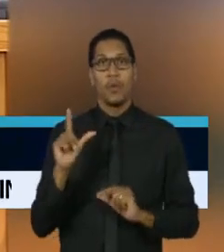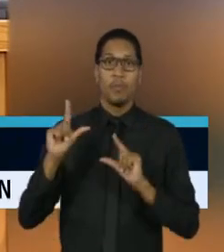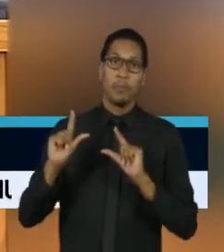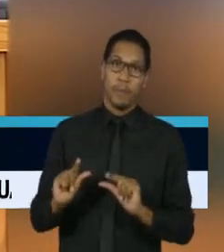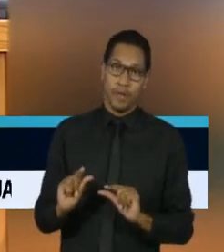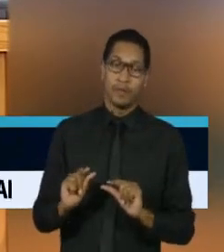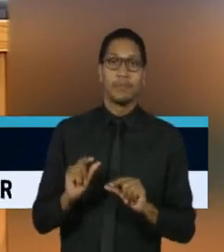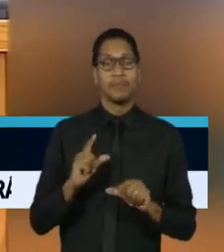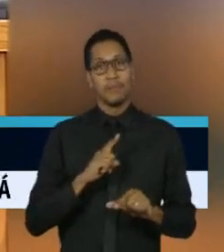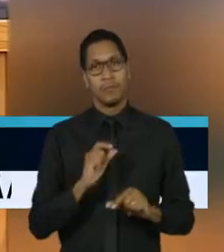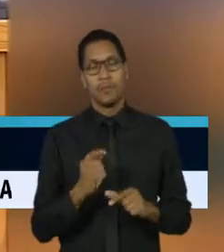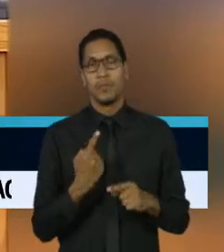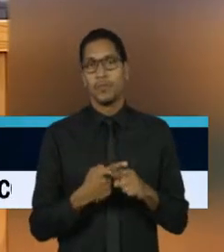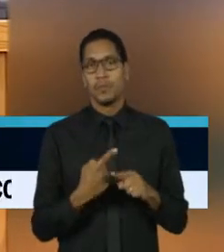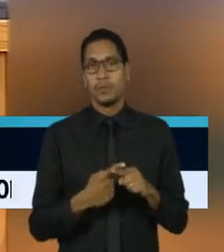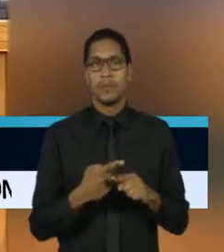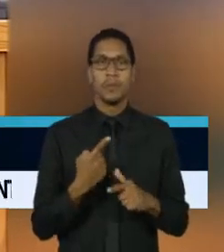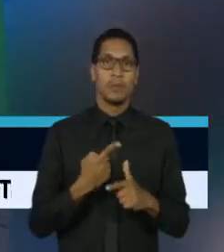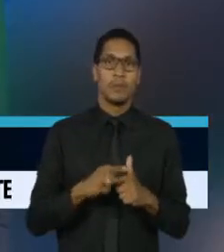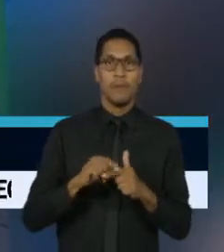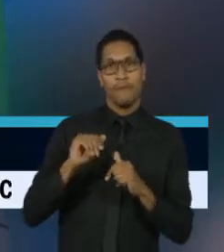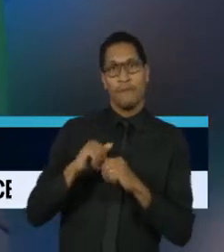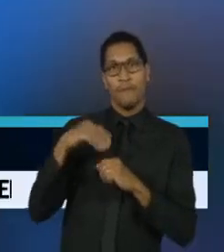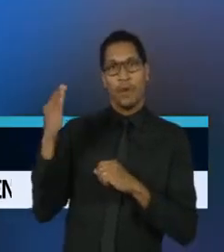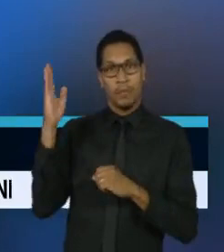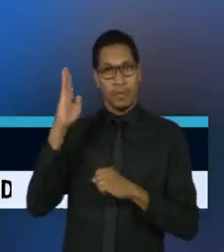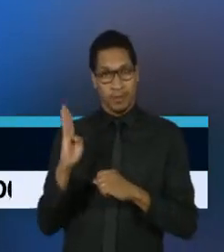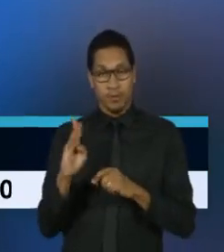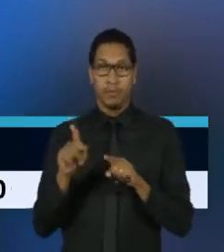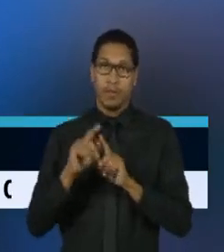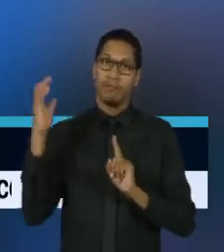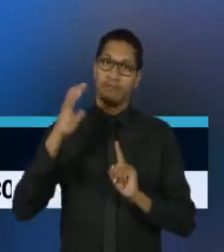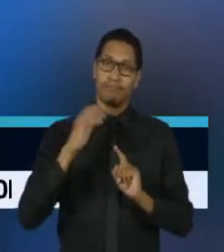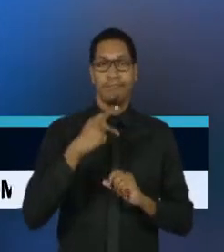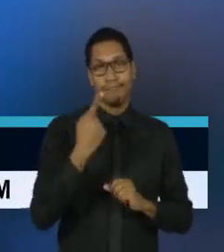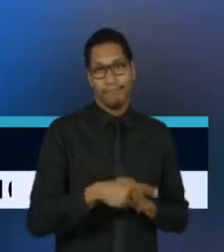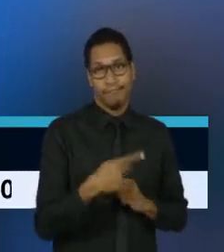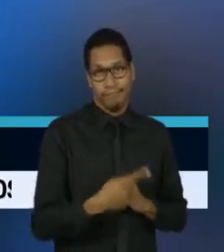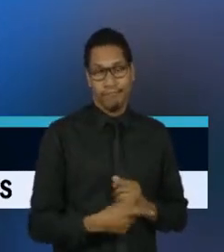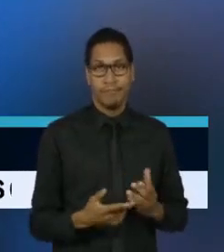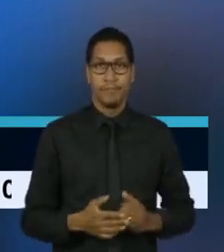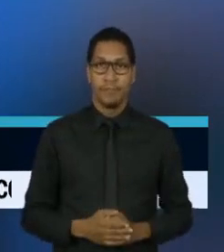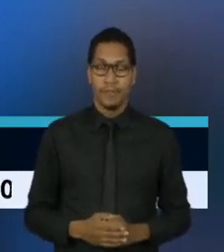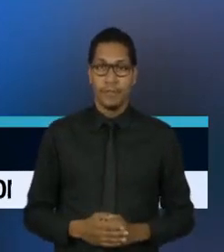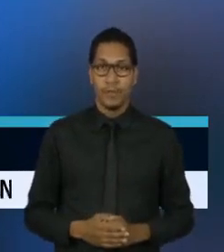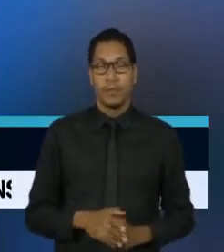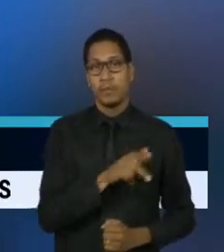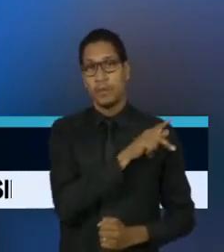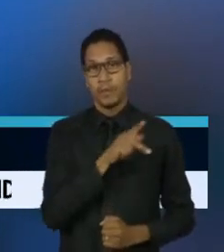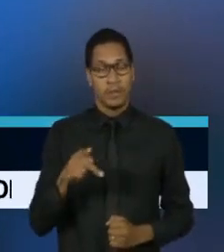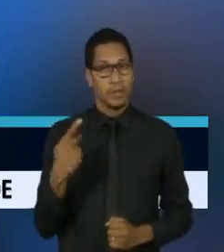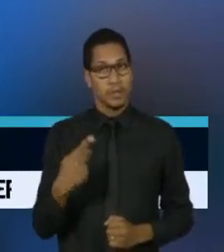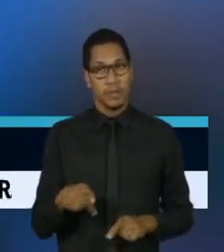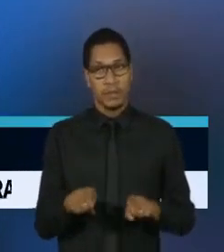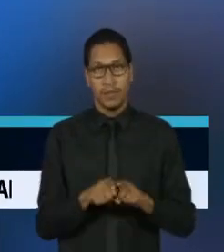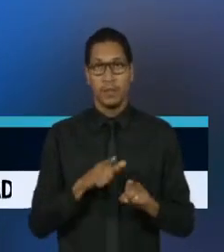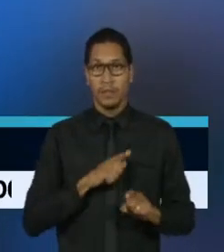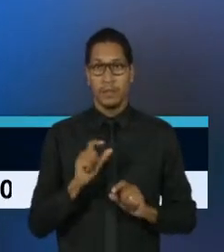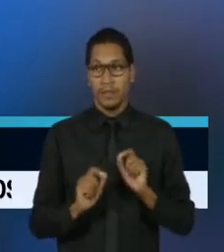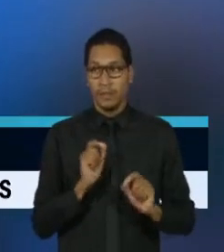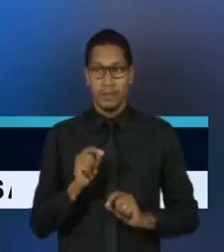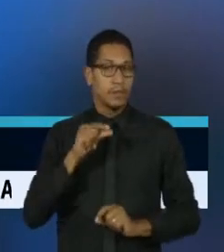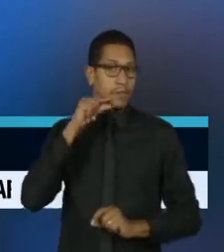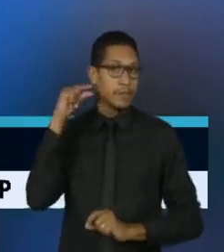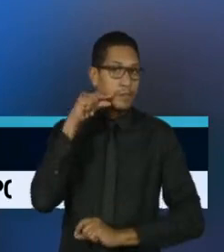fora do Brasil que tem reflexo para todos nós aqui dentro o presidente da Câmara Arthur Lira celebrou o anúncio